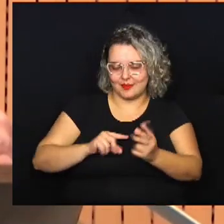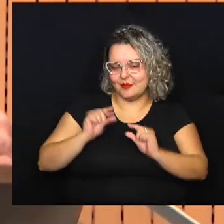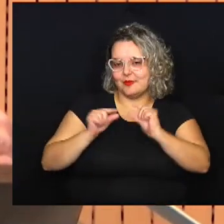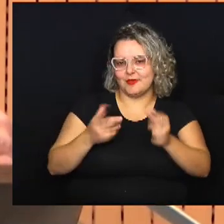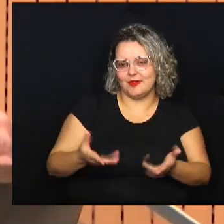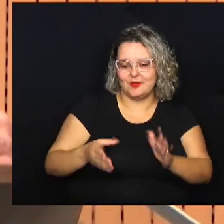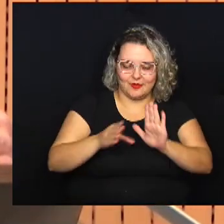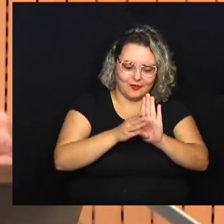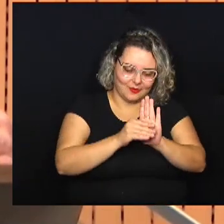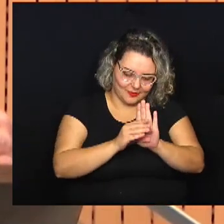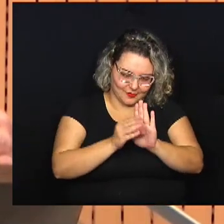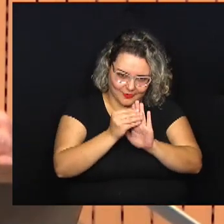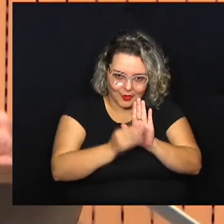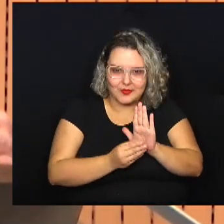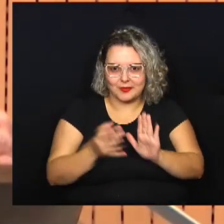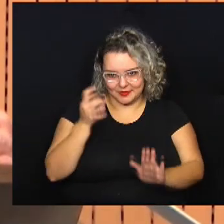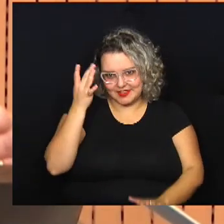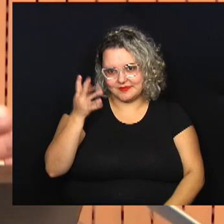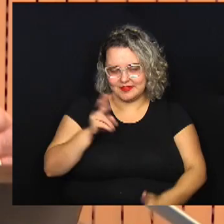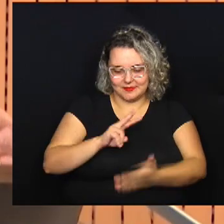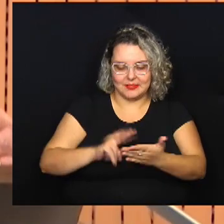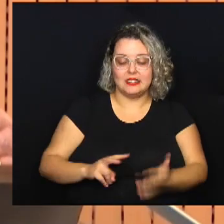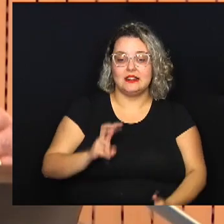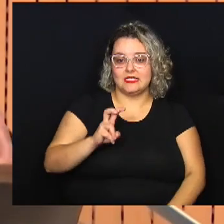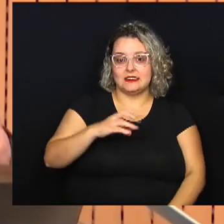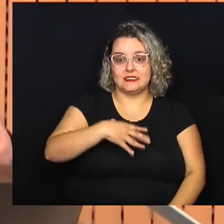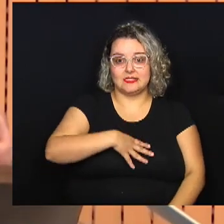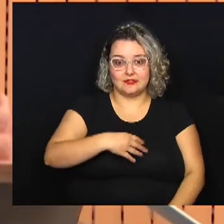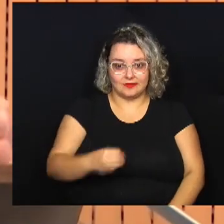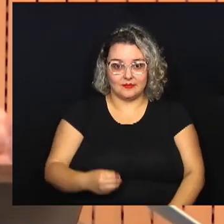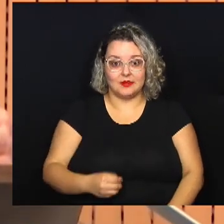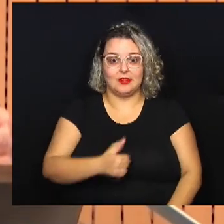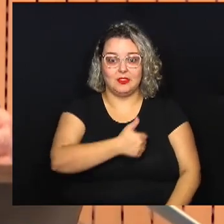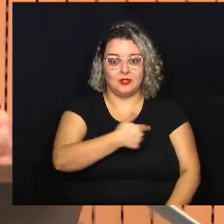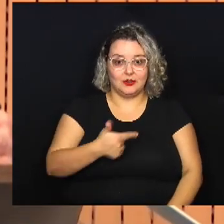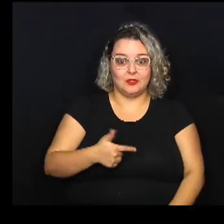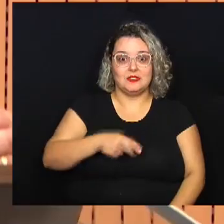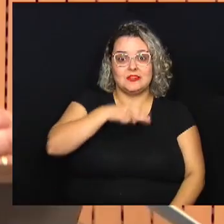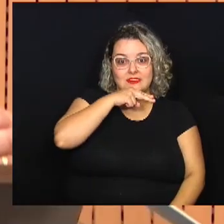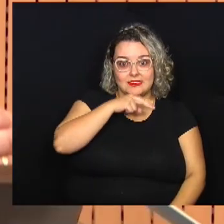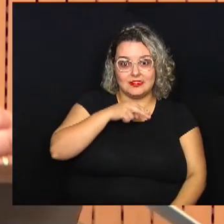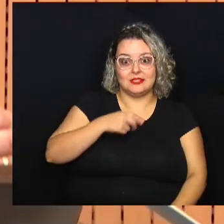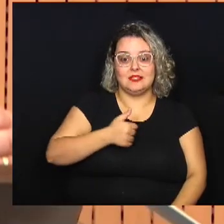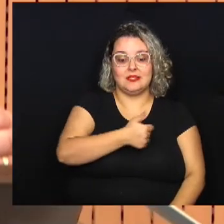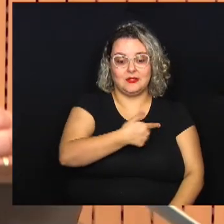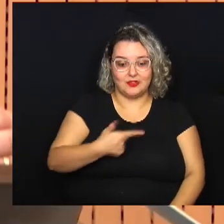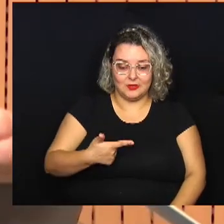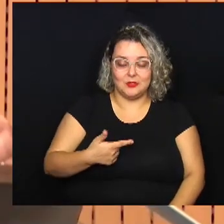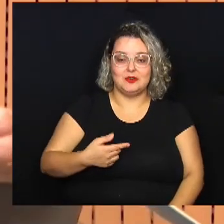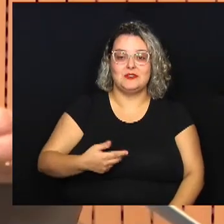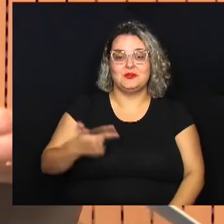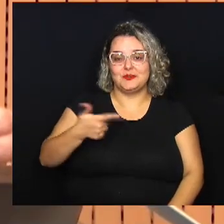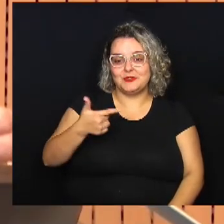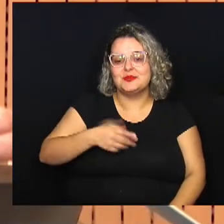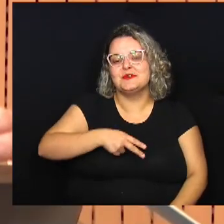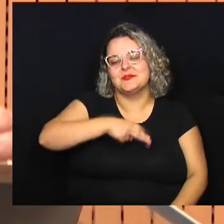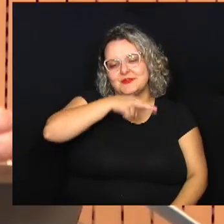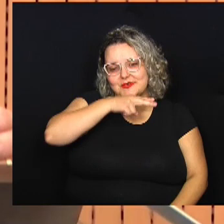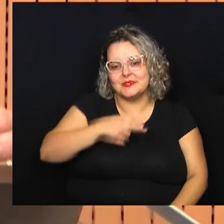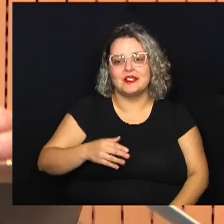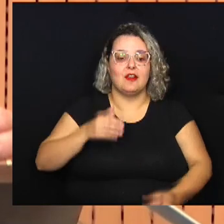conteúdo. Tem 5 filhos, 12 netos e 12 bisnetos, se tiver certo aqui. Cantou por muitos anos nas noites